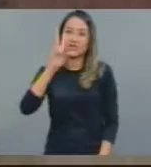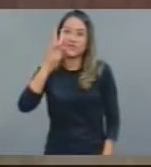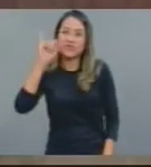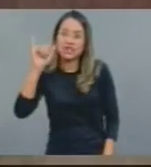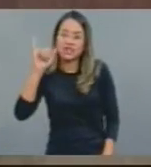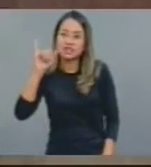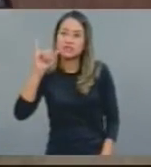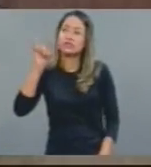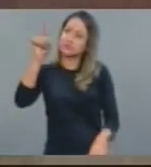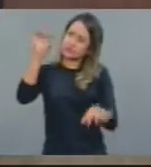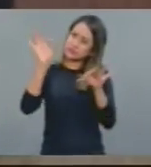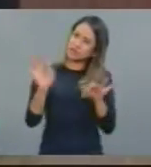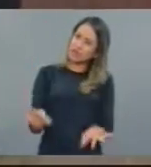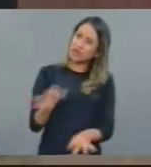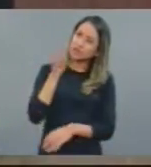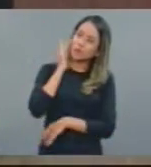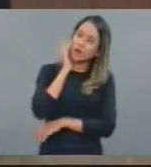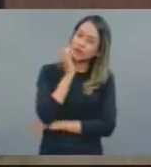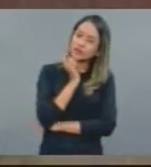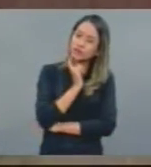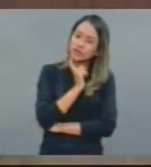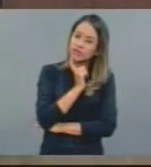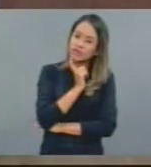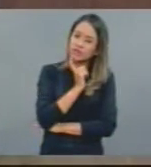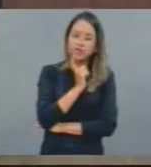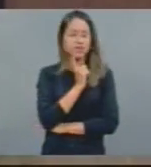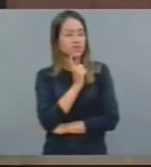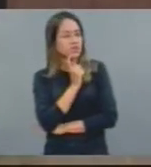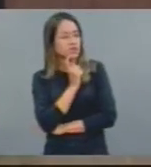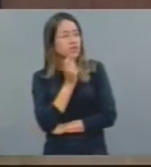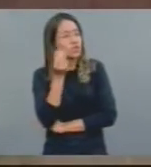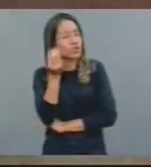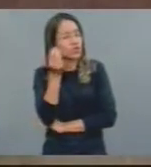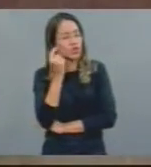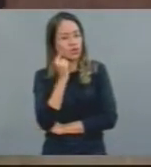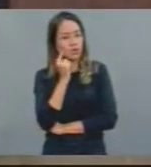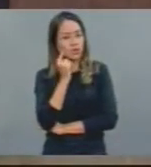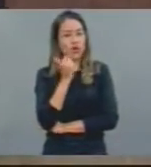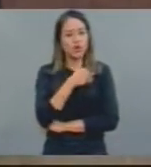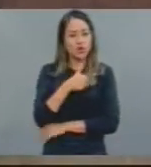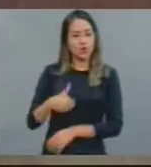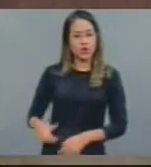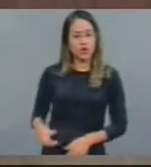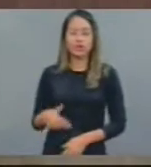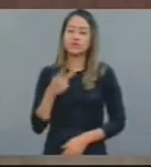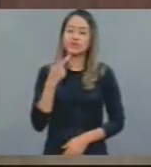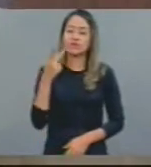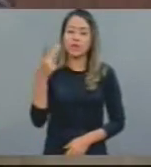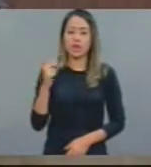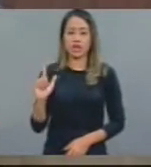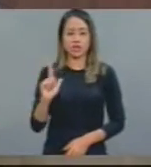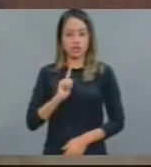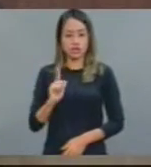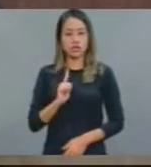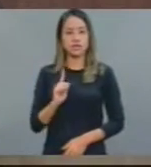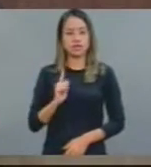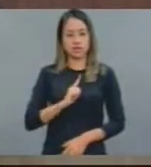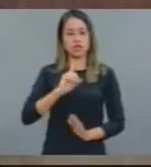acham isso justo? Vocês acham isso razoável, advindo de um governo que se diz